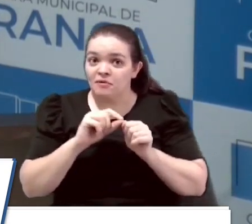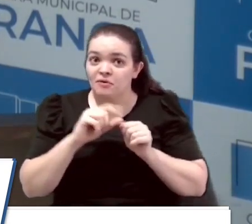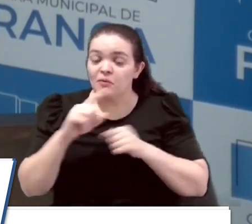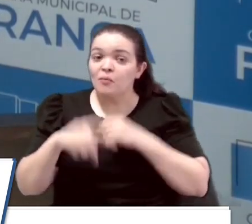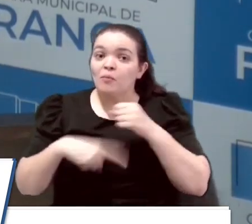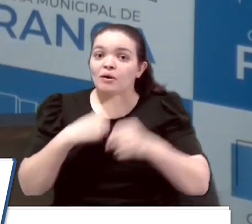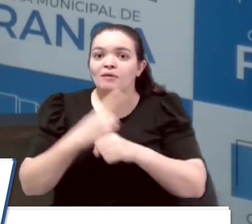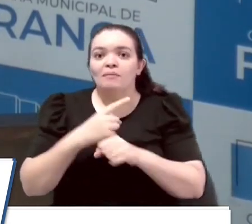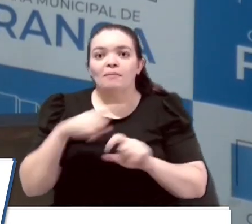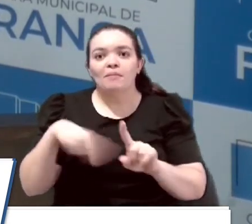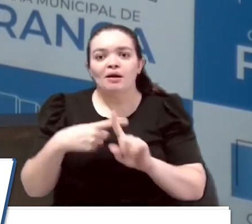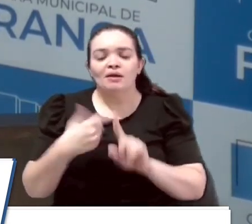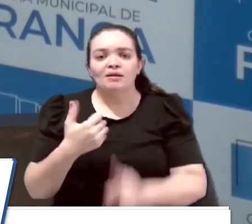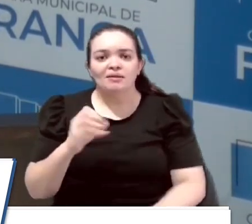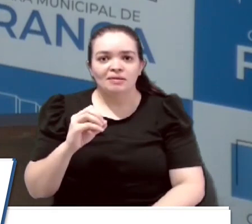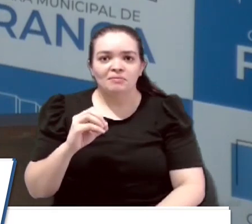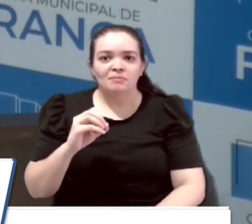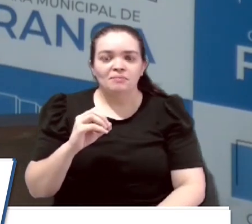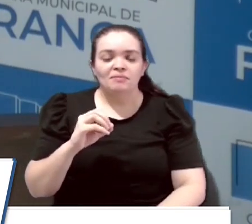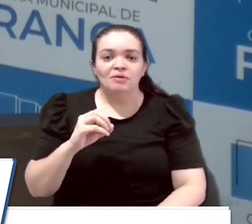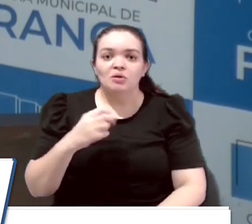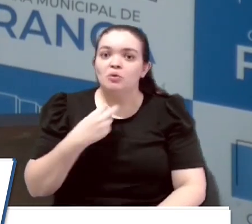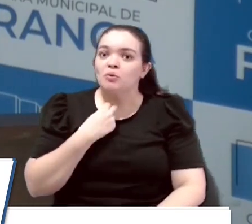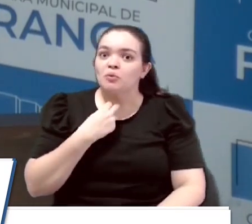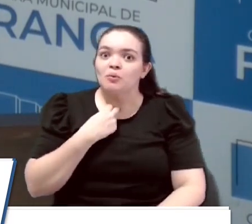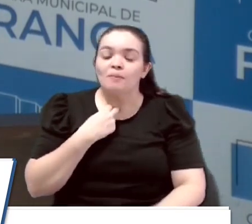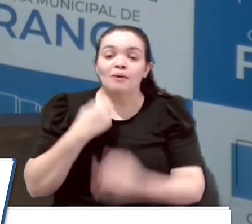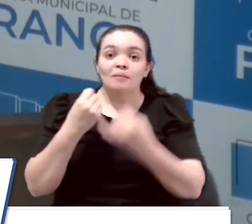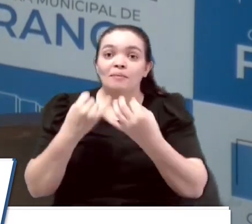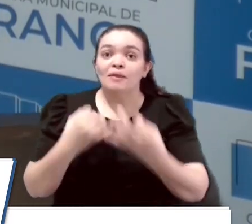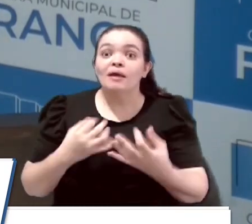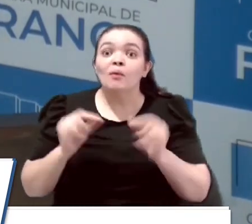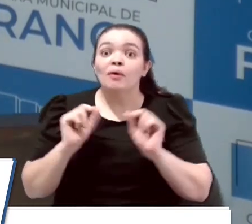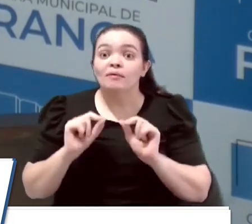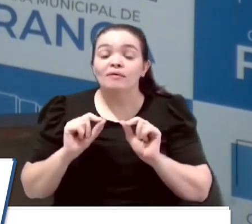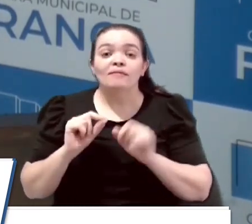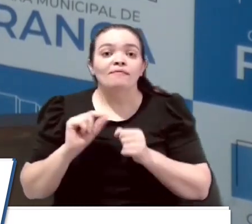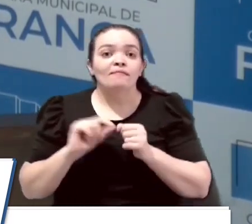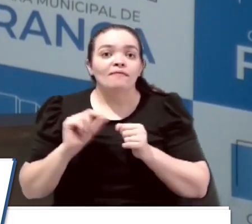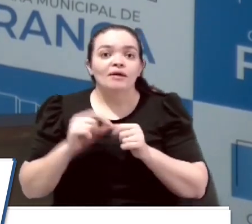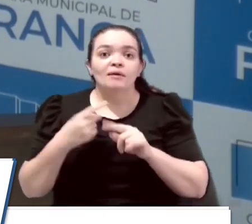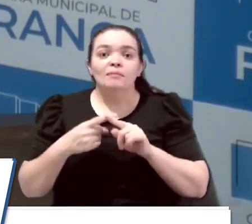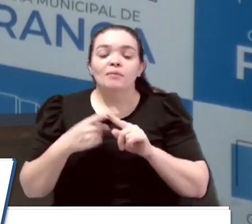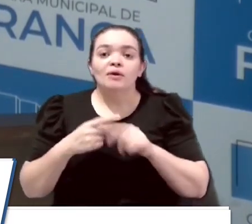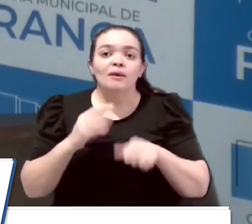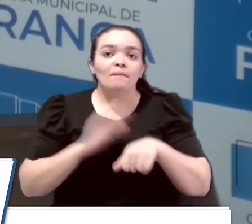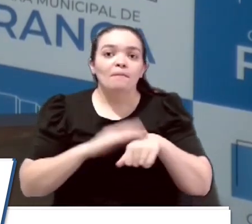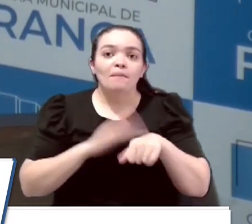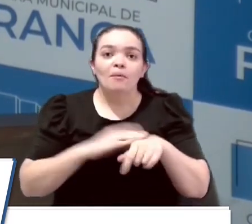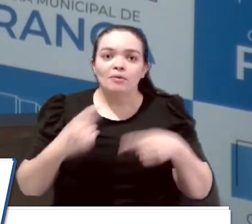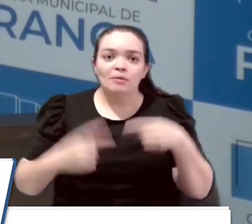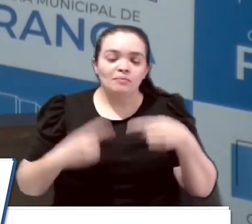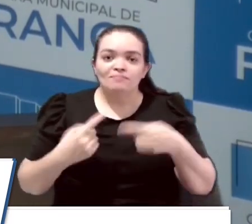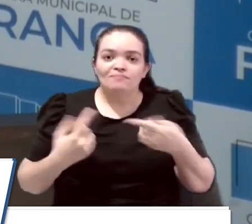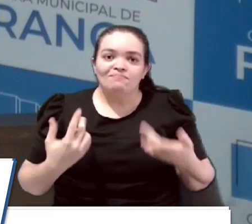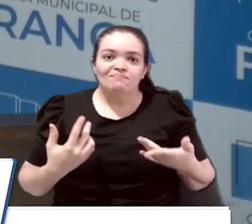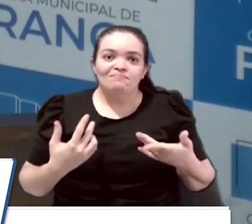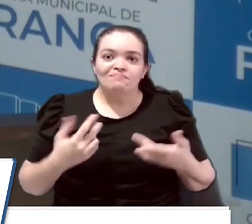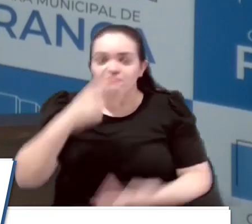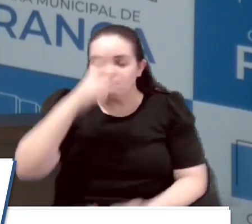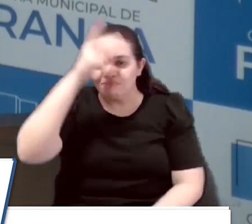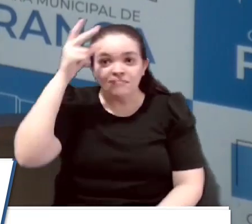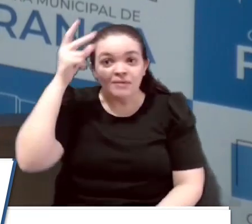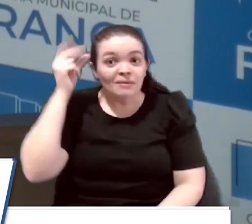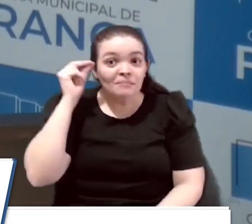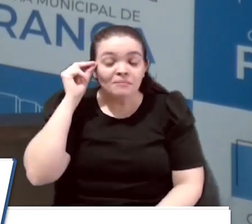10. E uma coisa que a gente não pode falar é assim, faz porque é ano político. Então, as pessoas não vivem